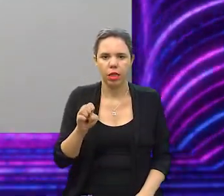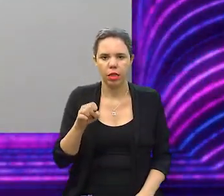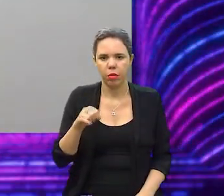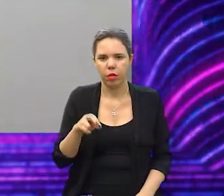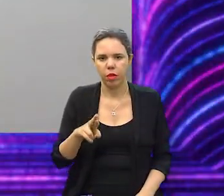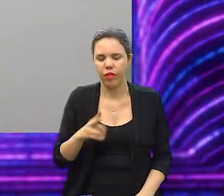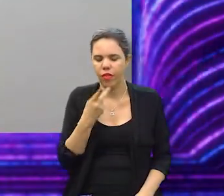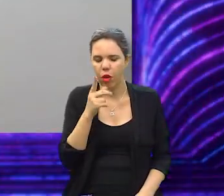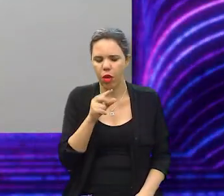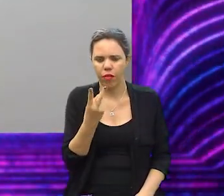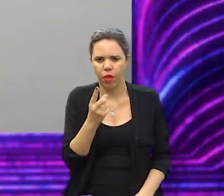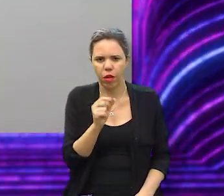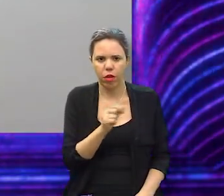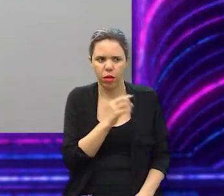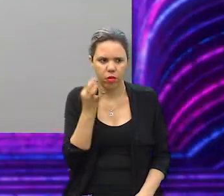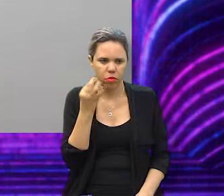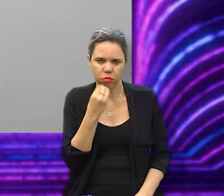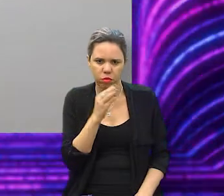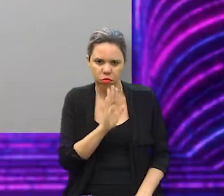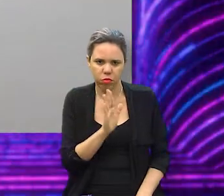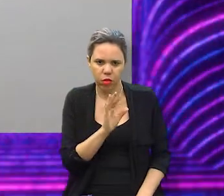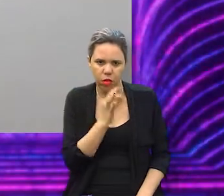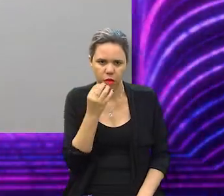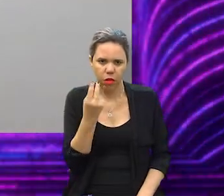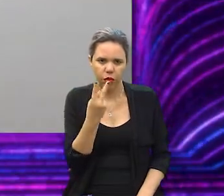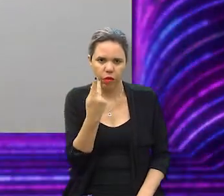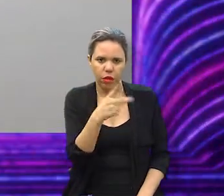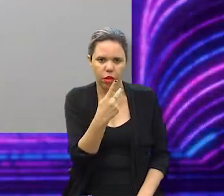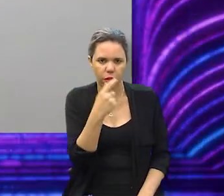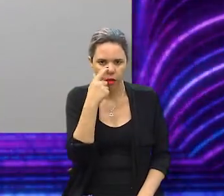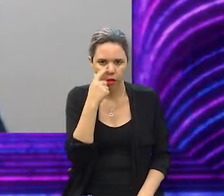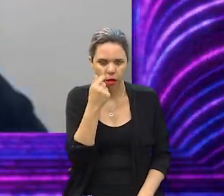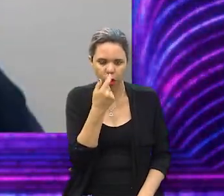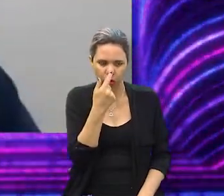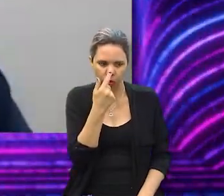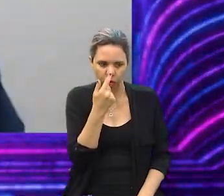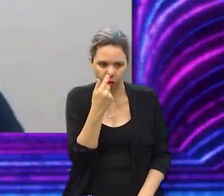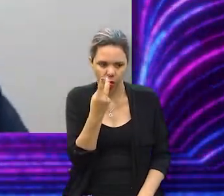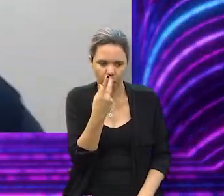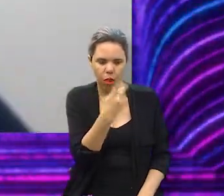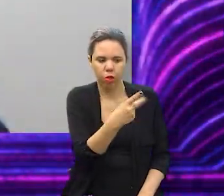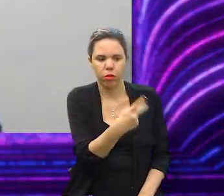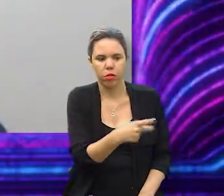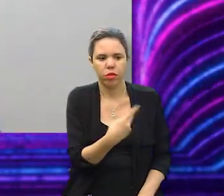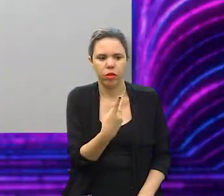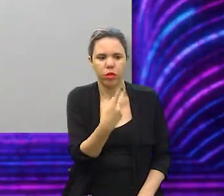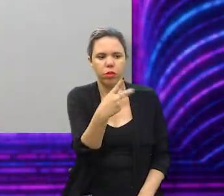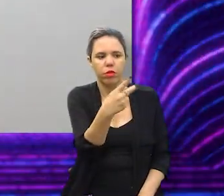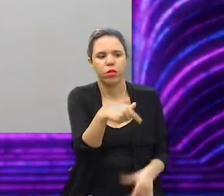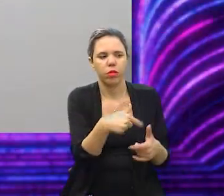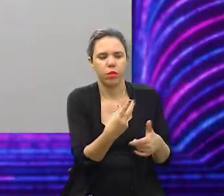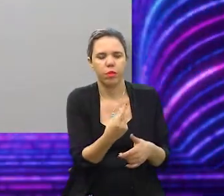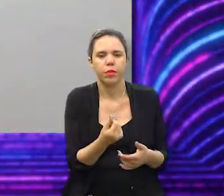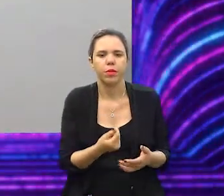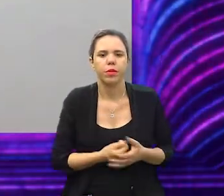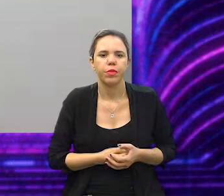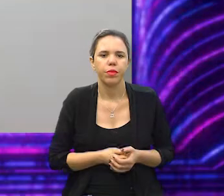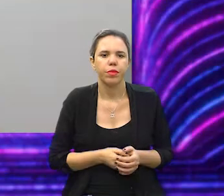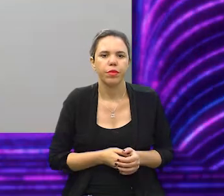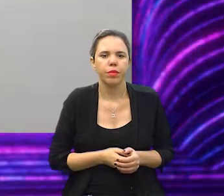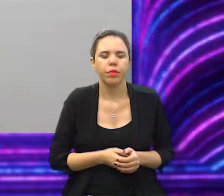beleza. Aí, nossa, ele não vai barganhar. Eu falei, não, cara, o preço é seu, eu não vou dar valor, não sou eu que valorizo o preço do seu